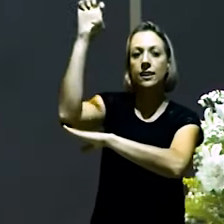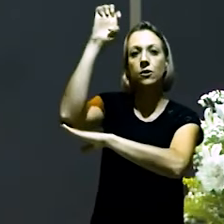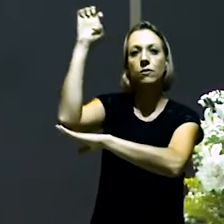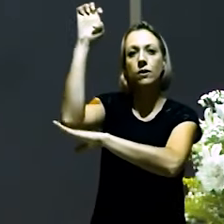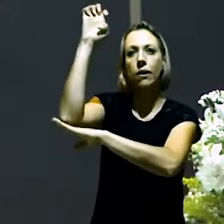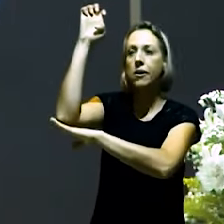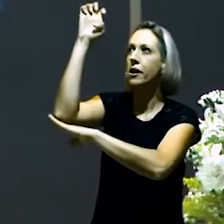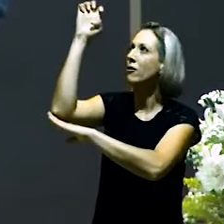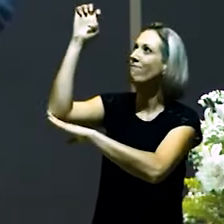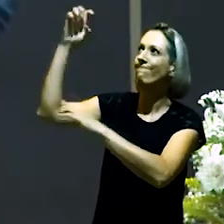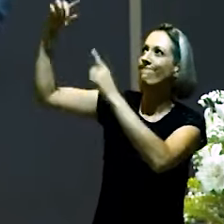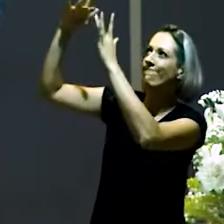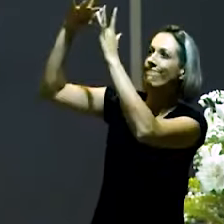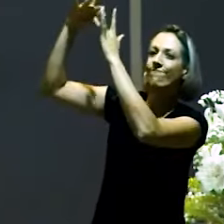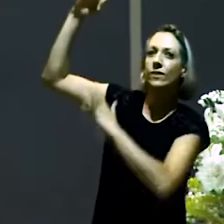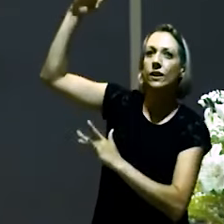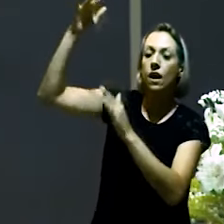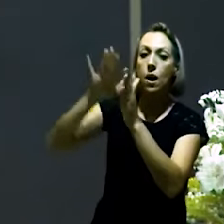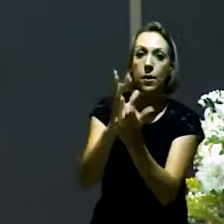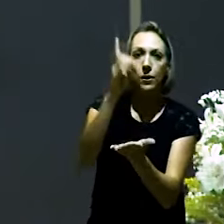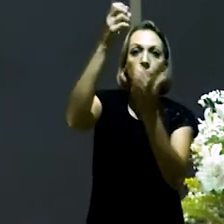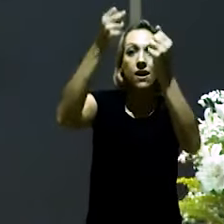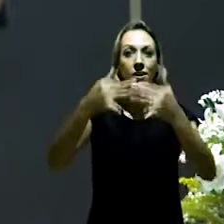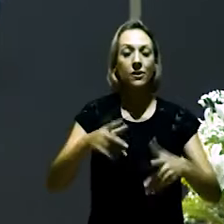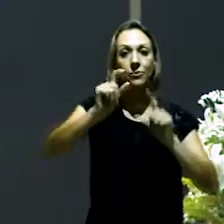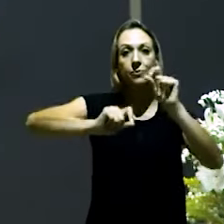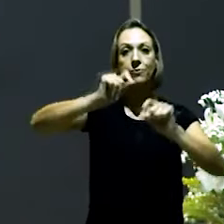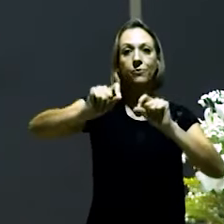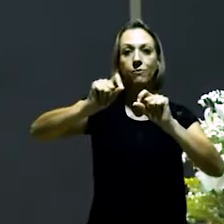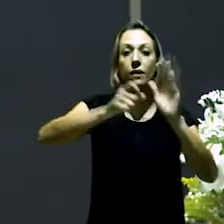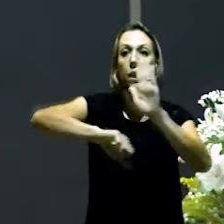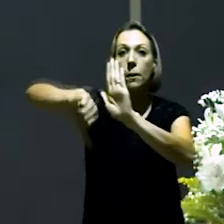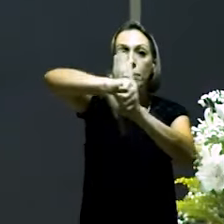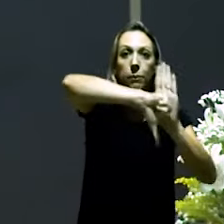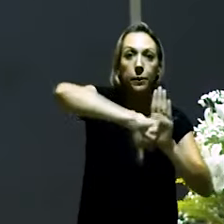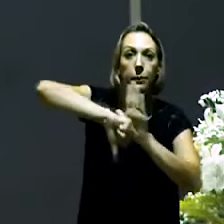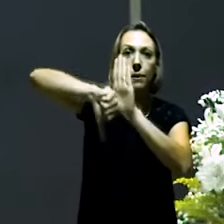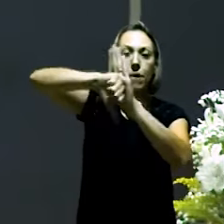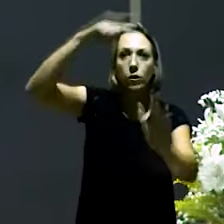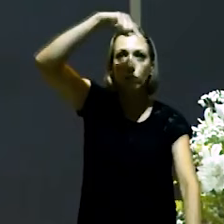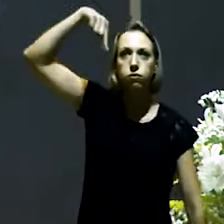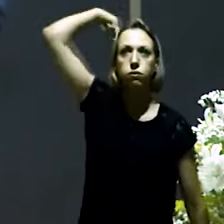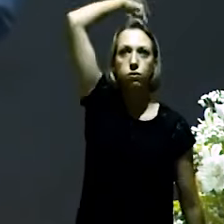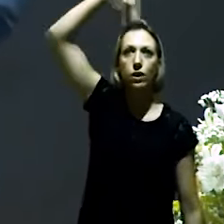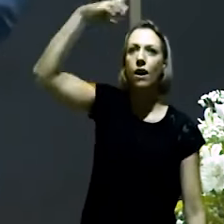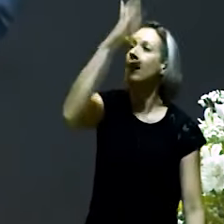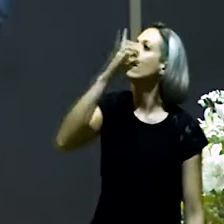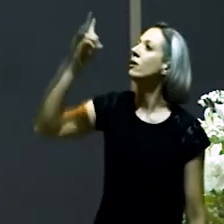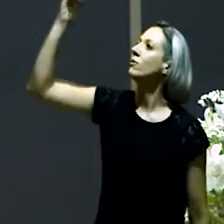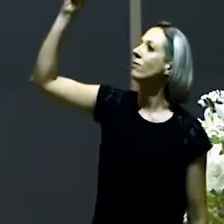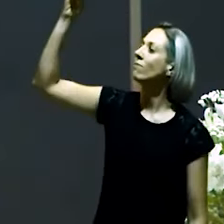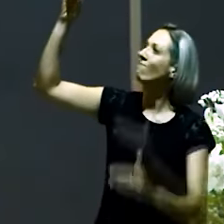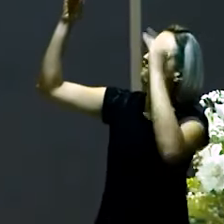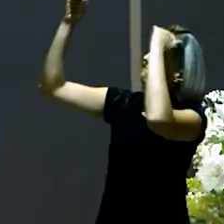Deus. A Bíblia é categórica ao dizer que nós cometemos crimes contra a santidade de Deus, contra a autoridade